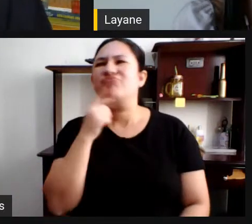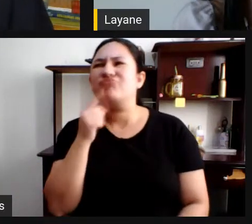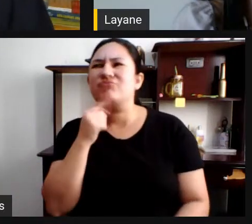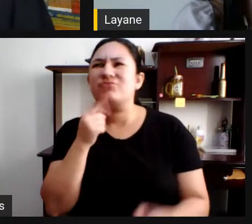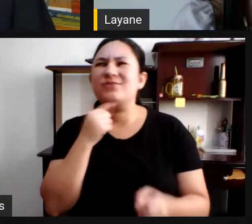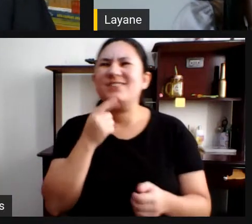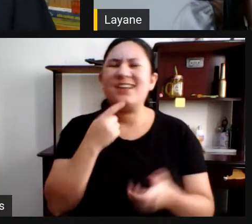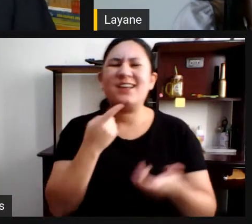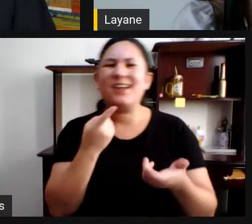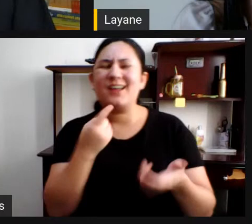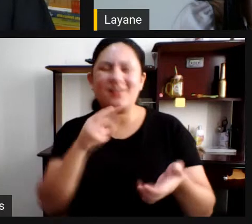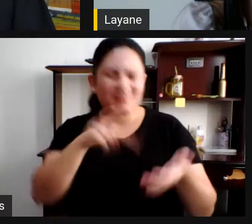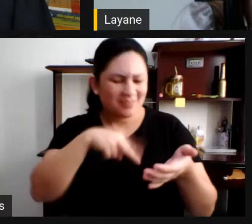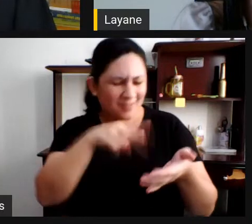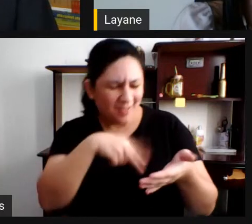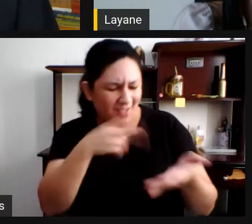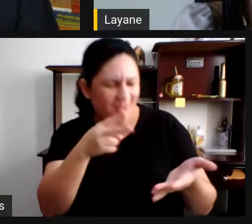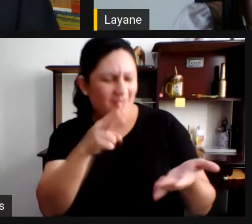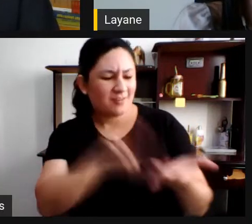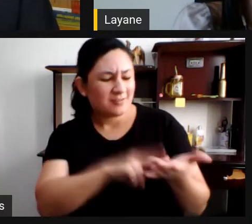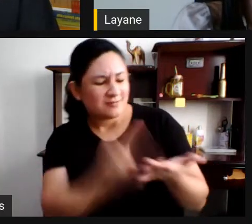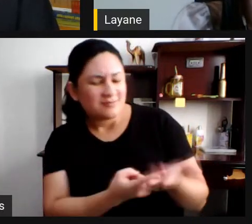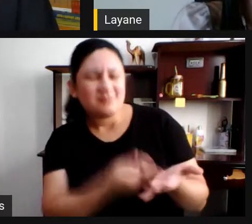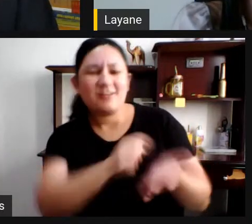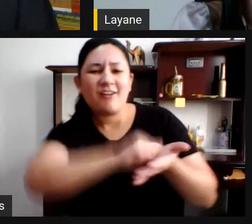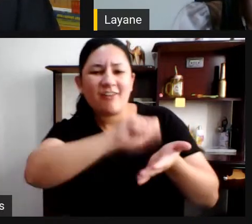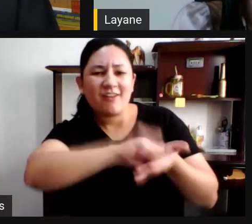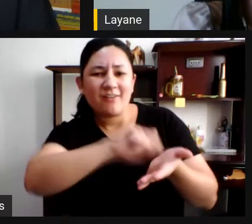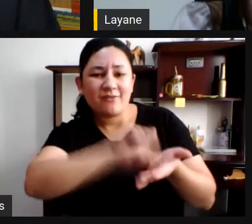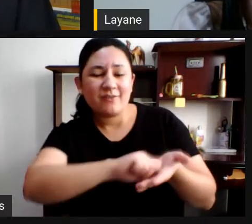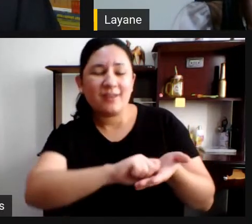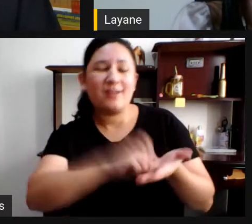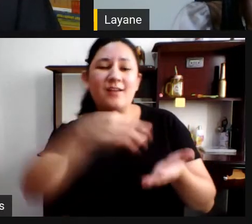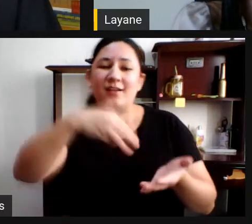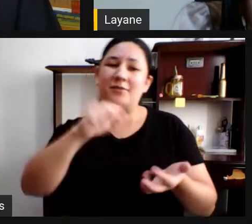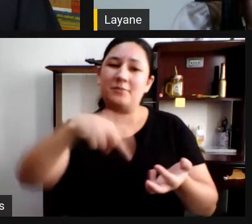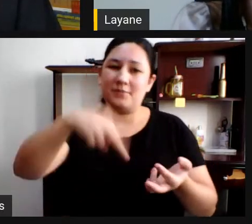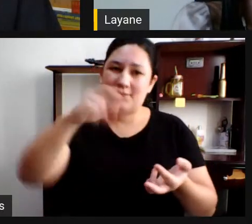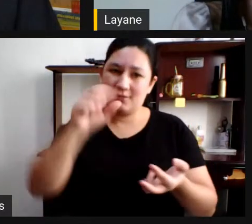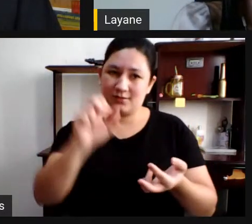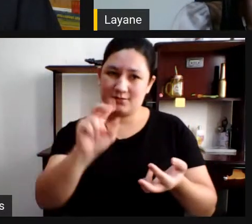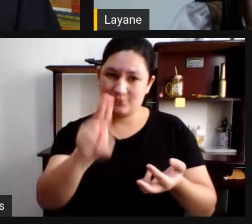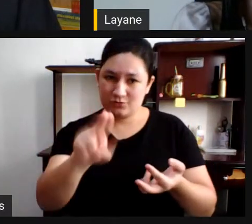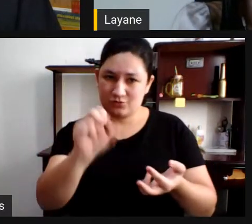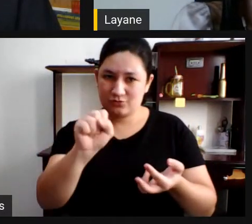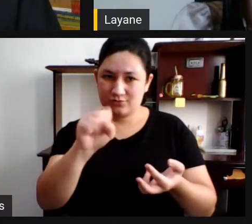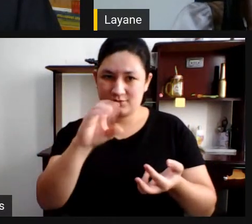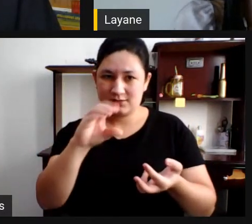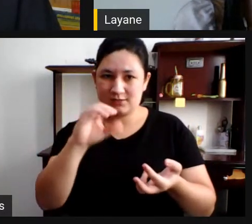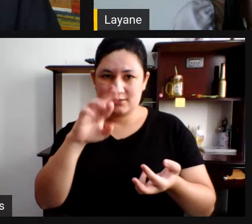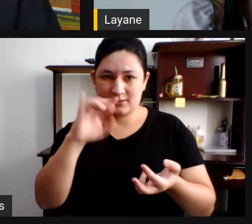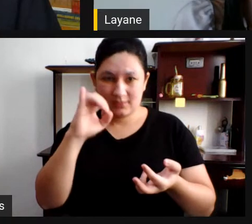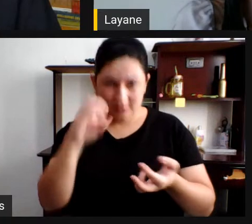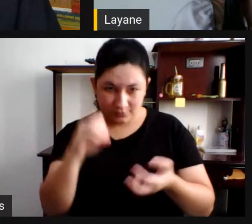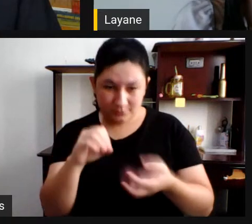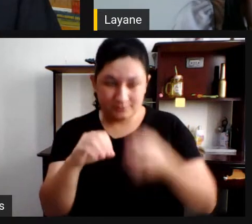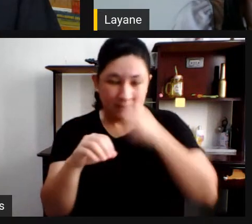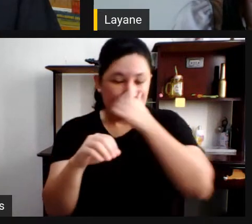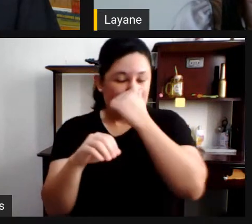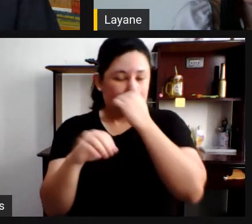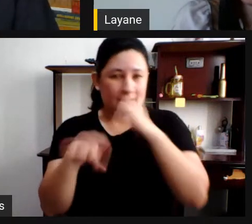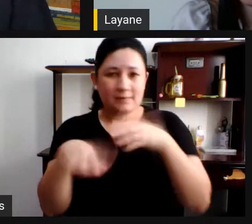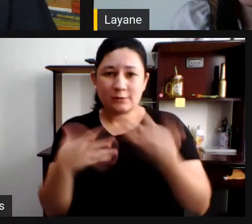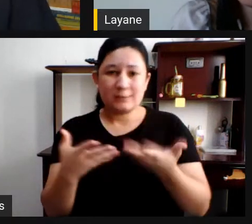como transcrever um manuscrito não faz parte da nossa formação isso é uma